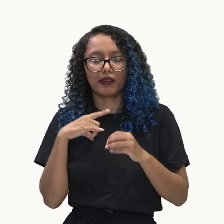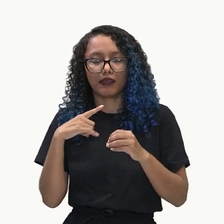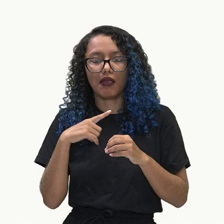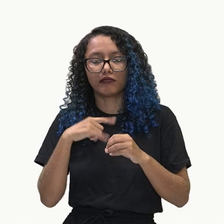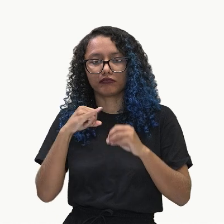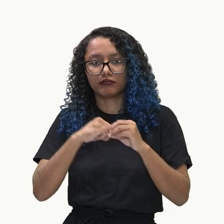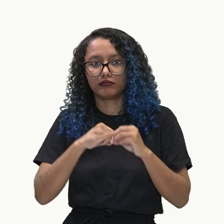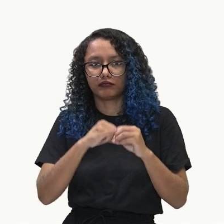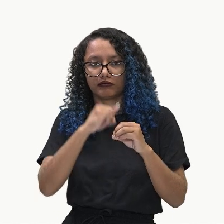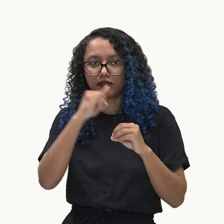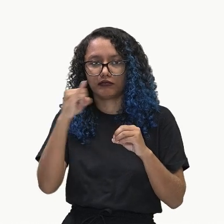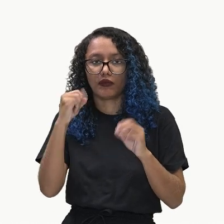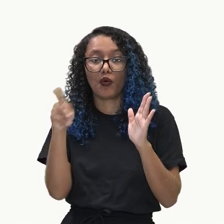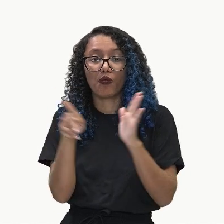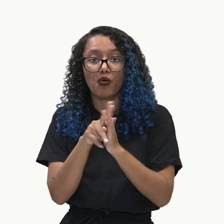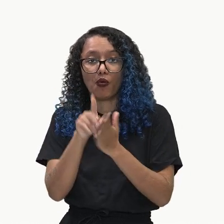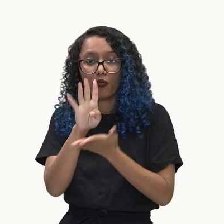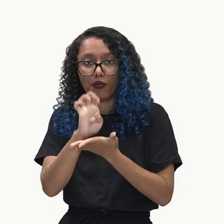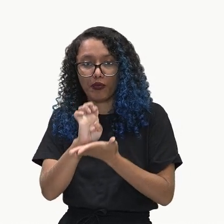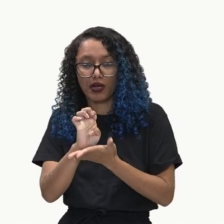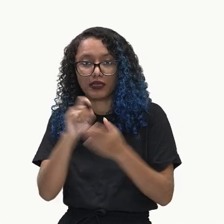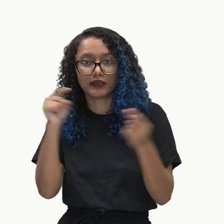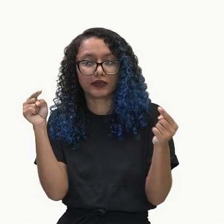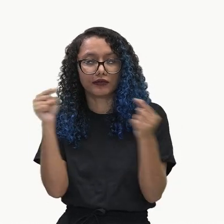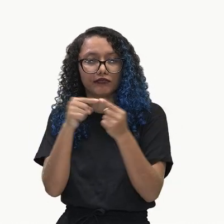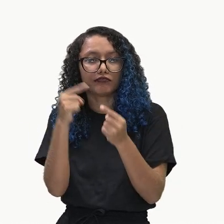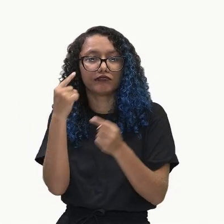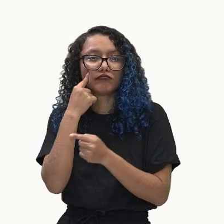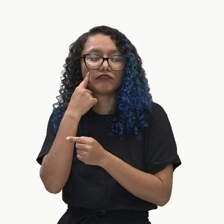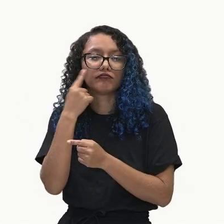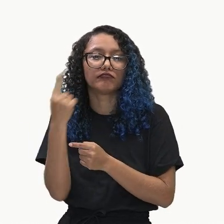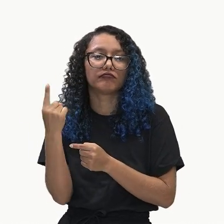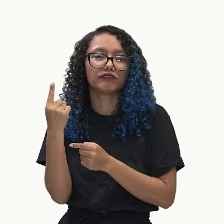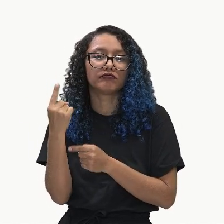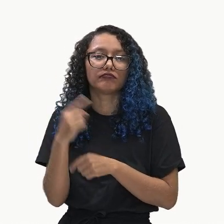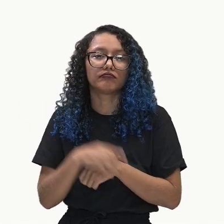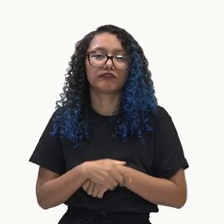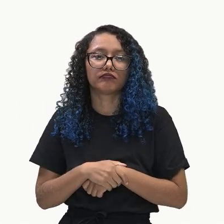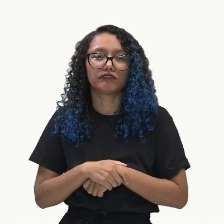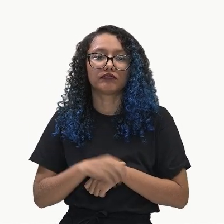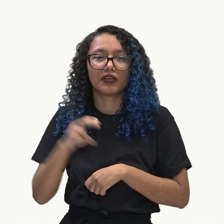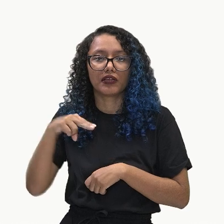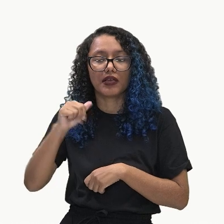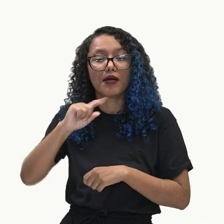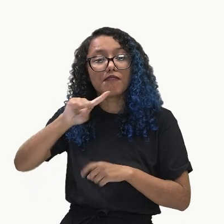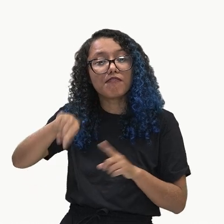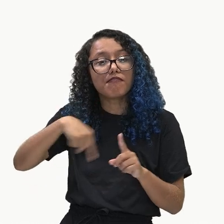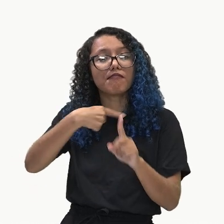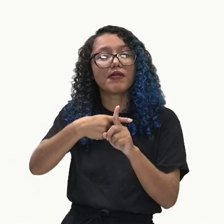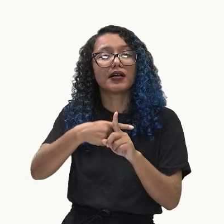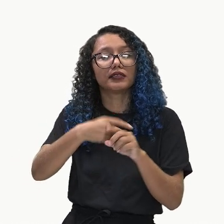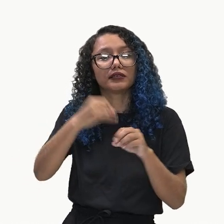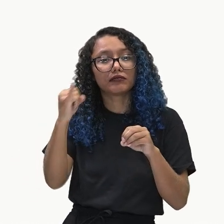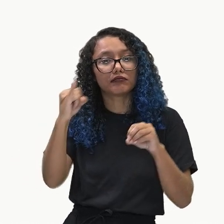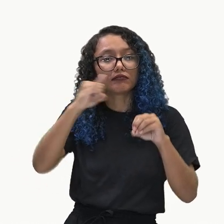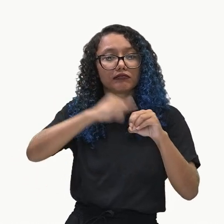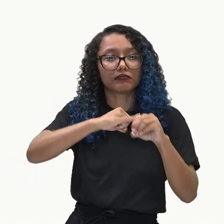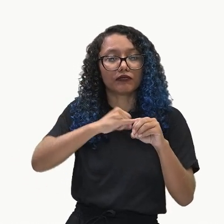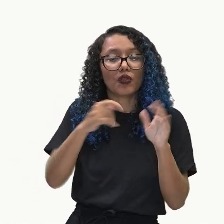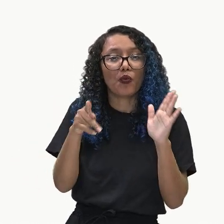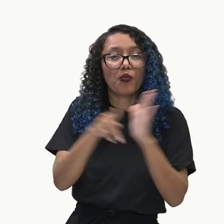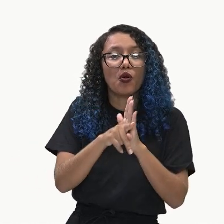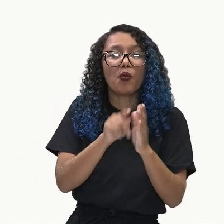da base, aqui, ó, e o ânion do